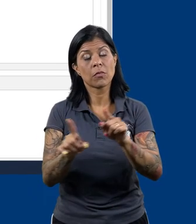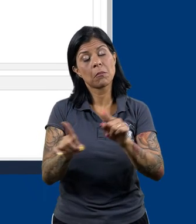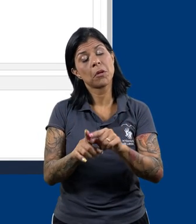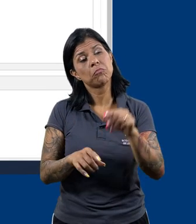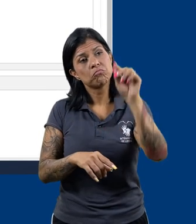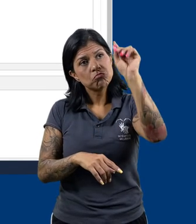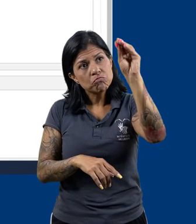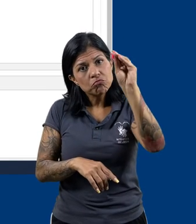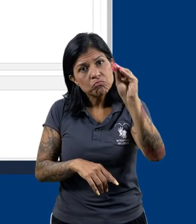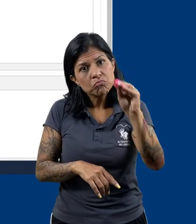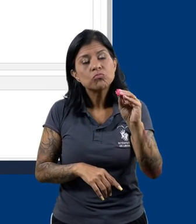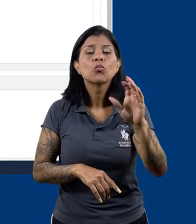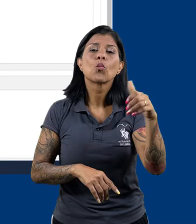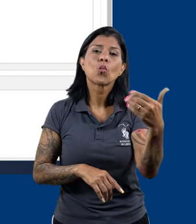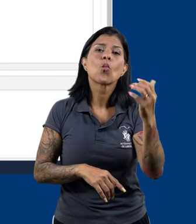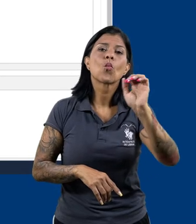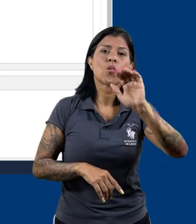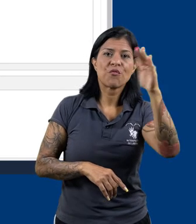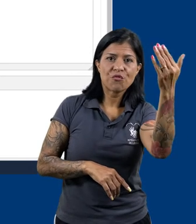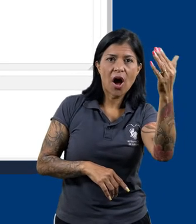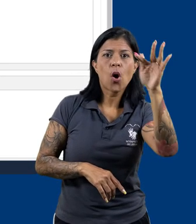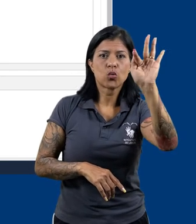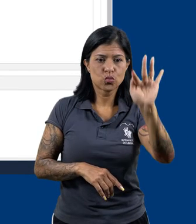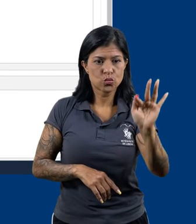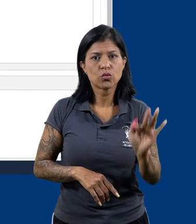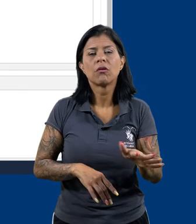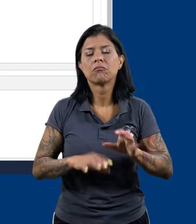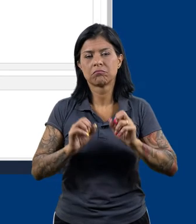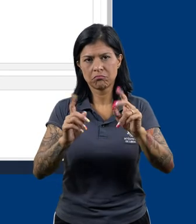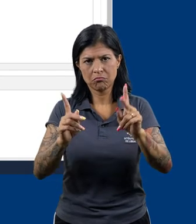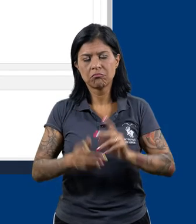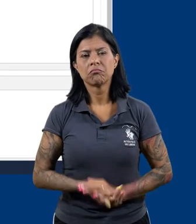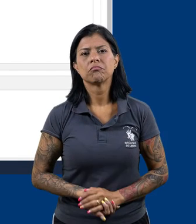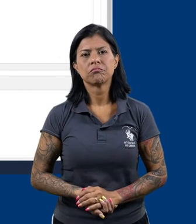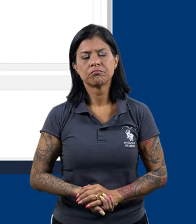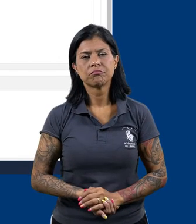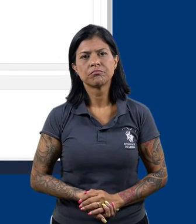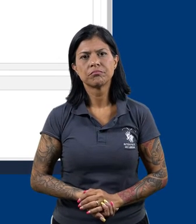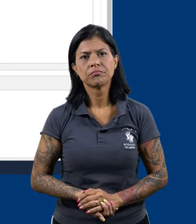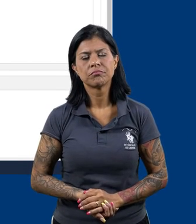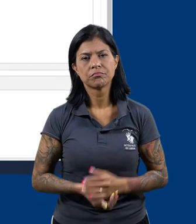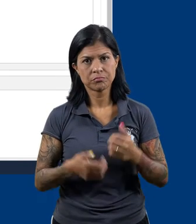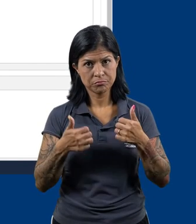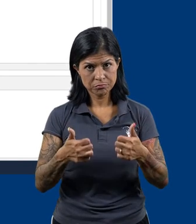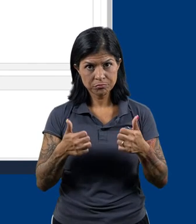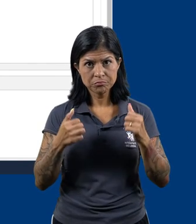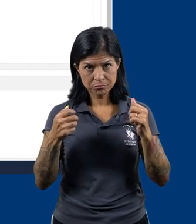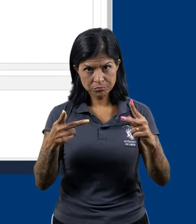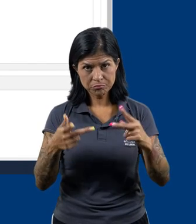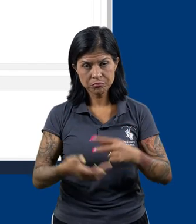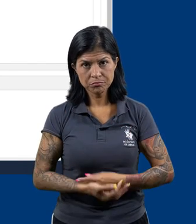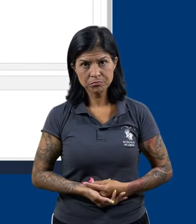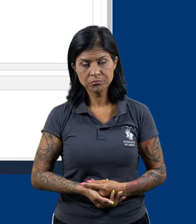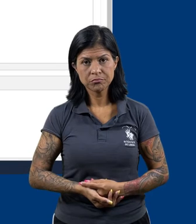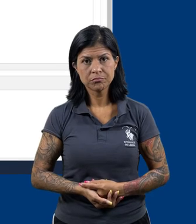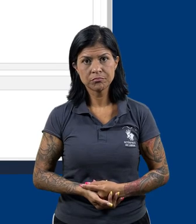Para a opção falso. E pena, melhoras. Bom?